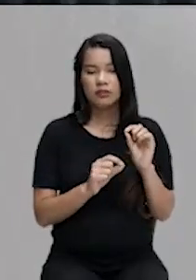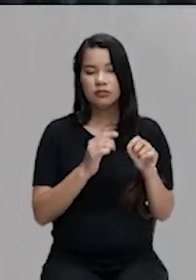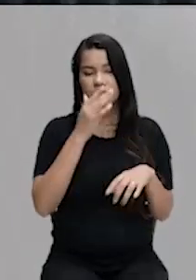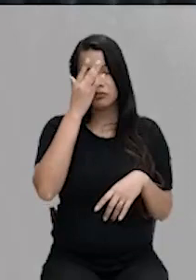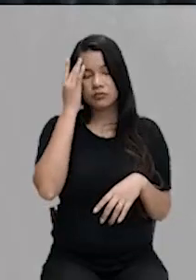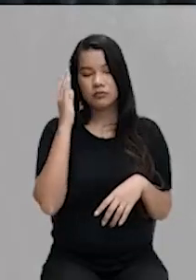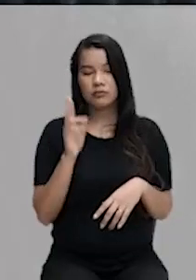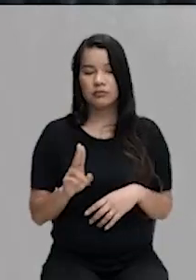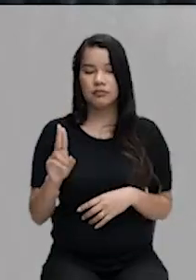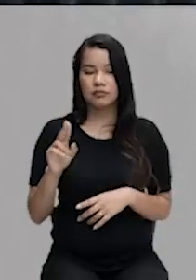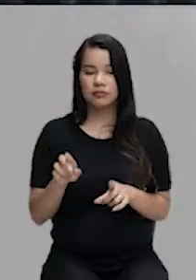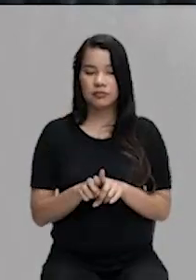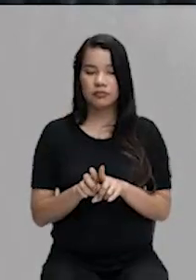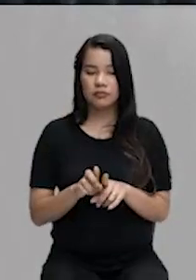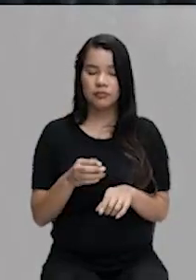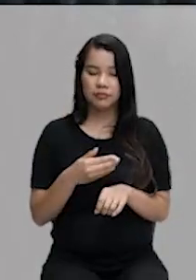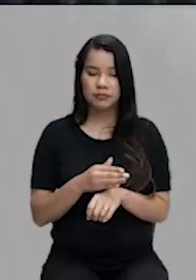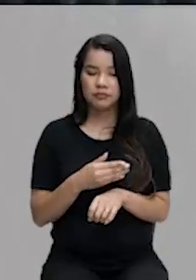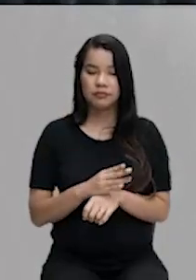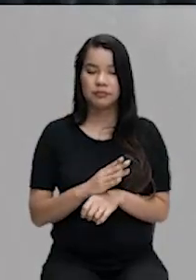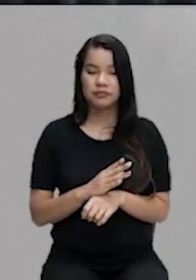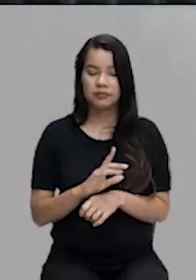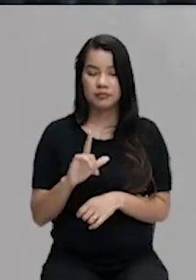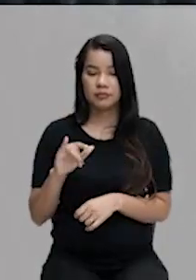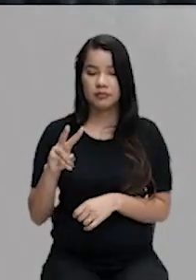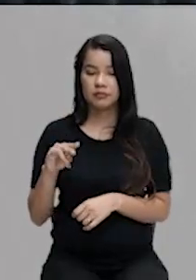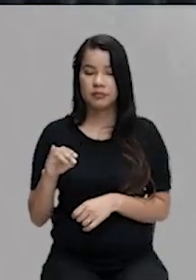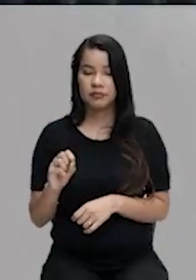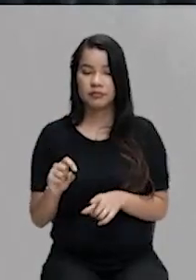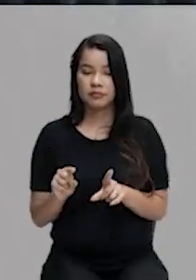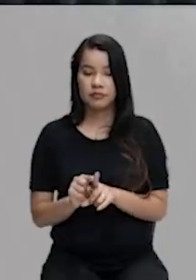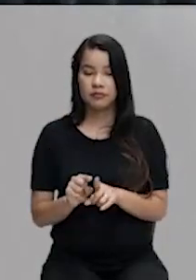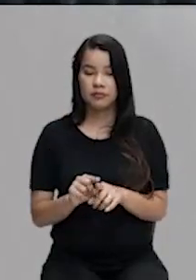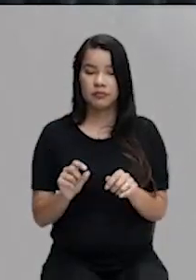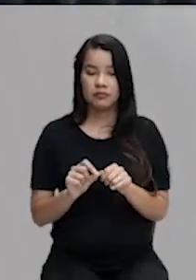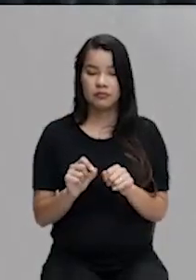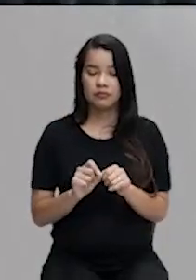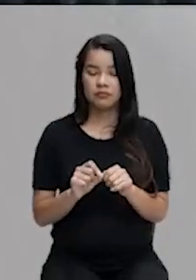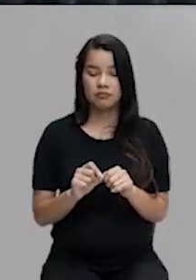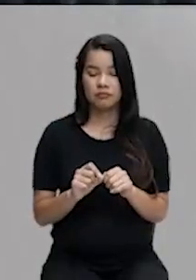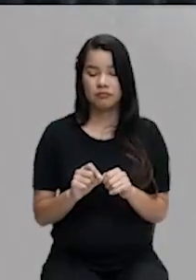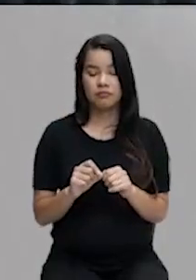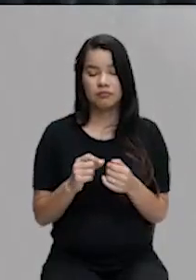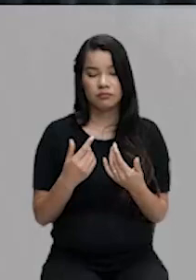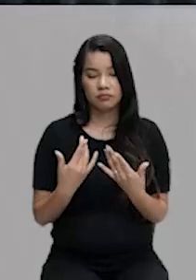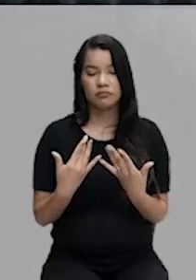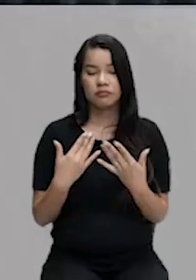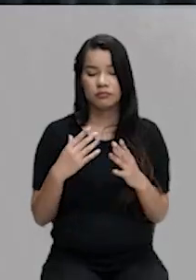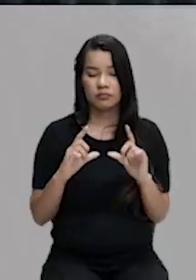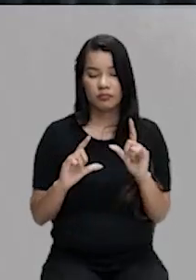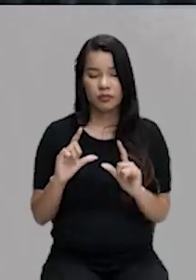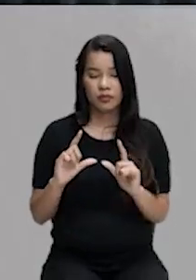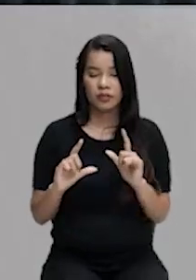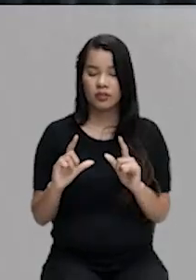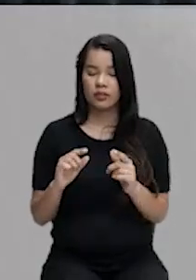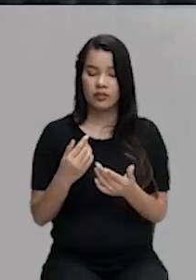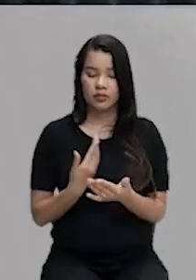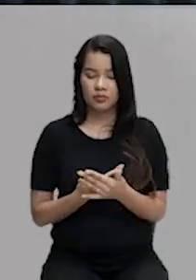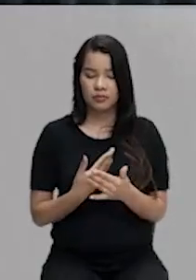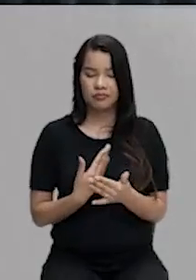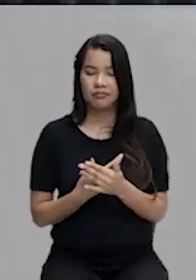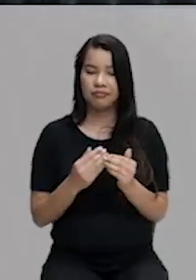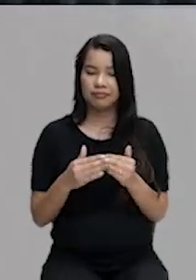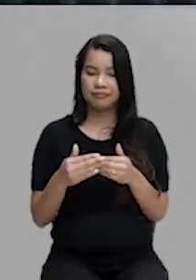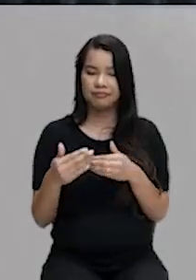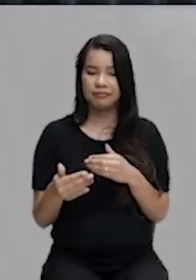utilizar, poder participar das lives, poder fazer o seu network, poder estudar através dessa plataforma.